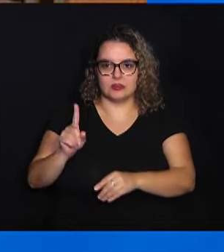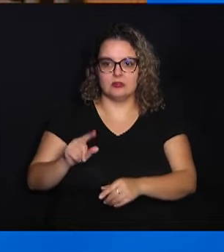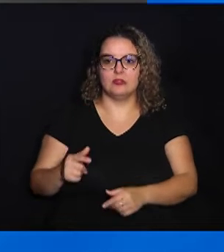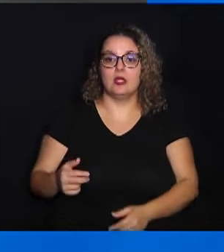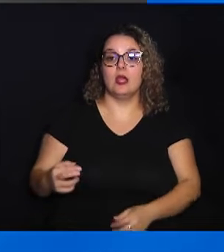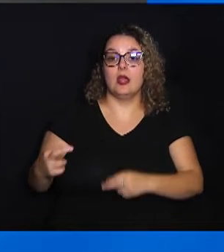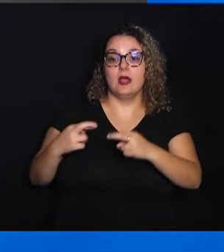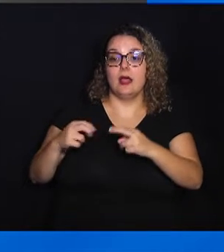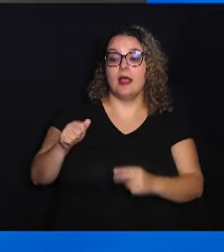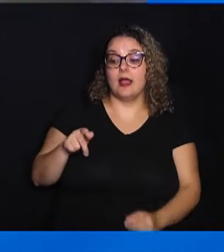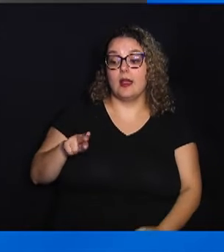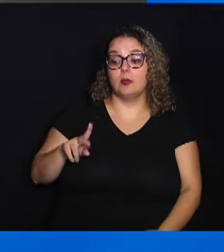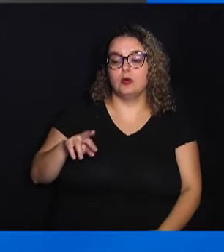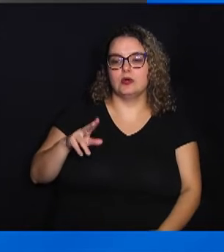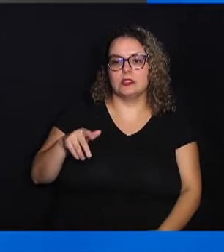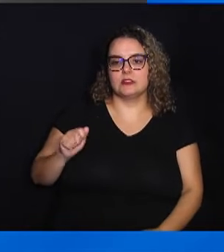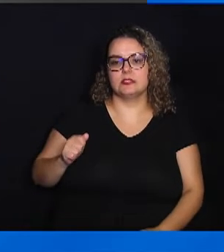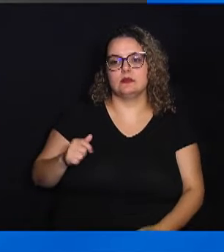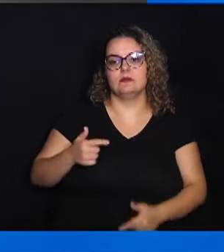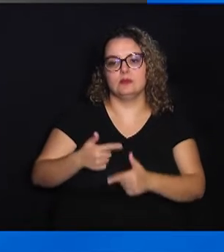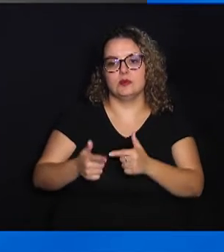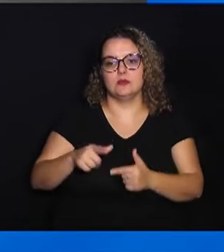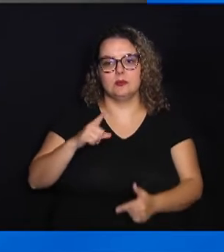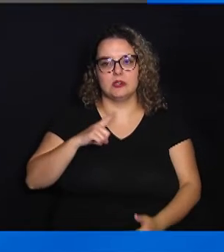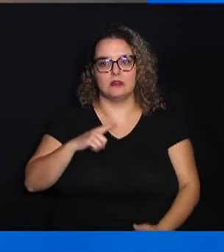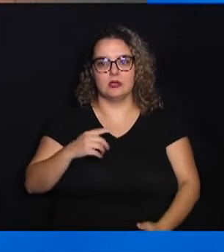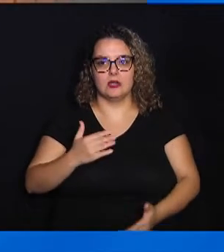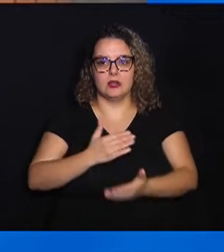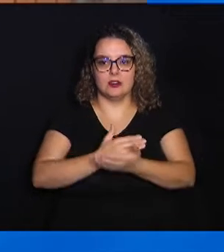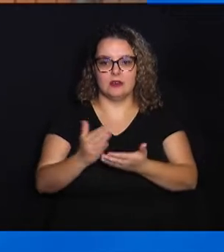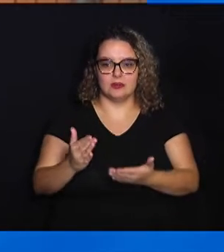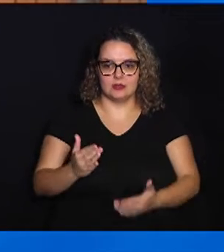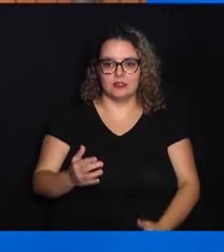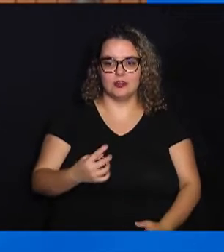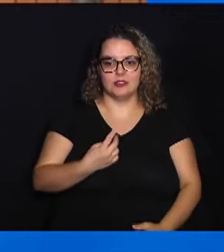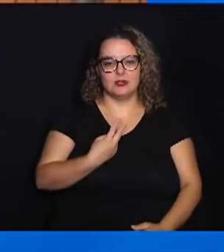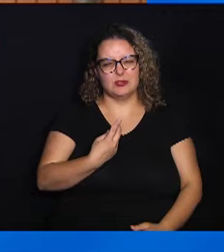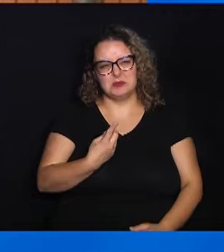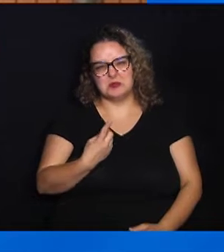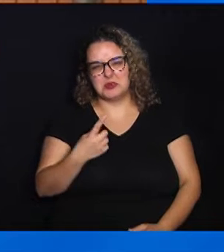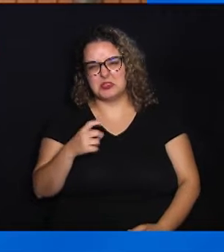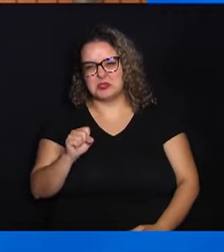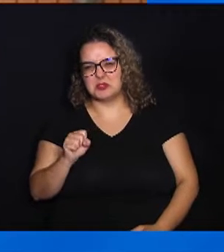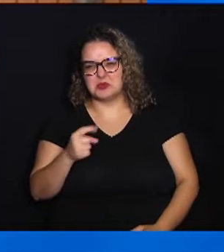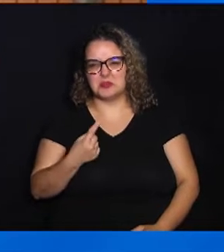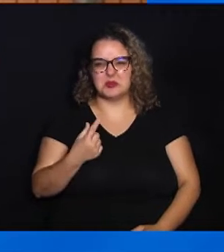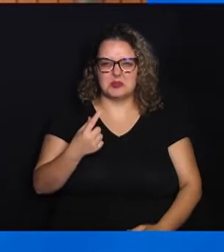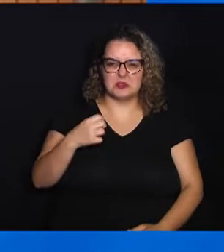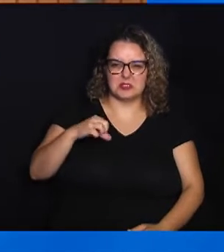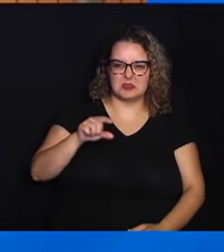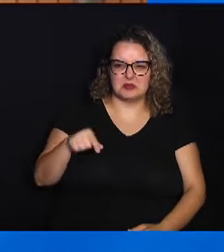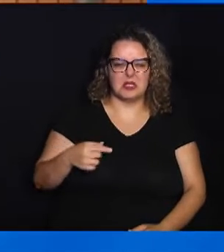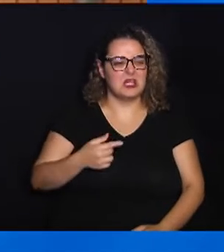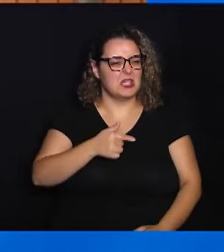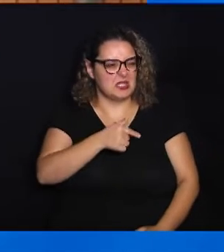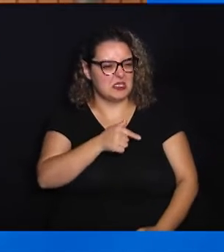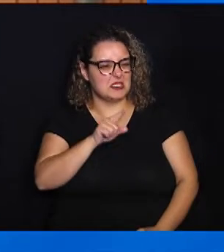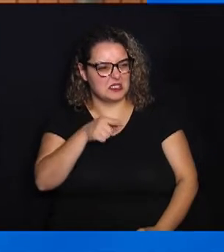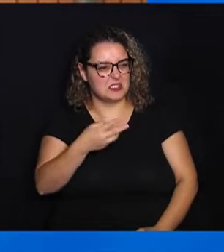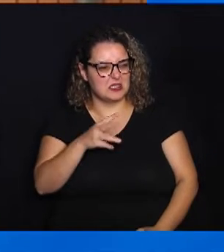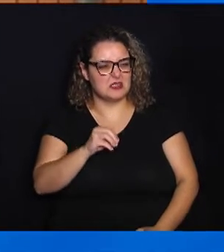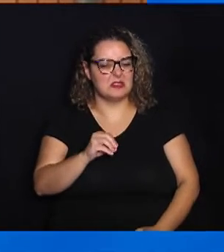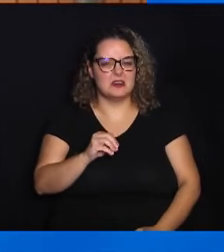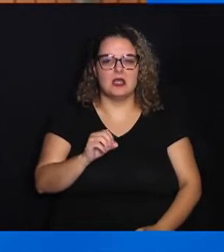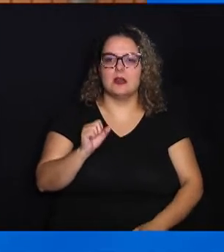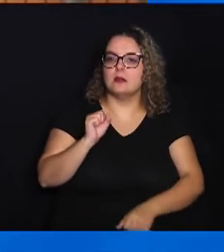Então, ela começou a apuração até mais ou menos, acho que era 18, 19 umas horas. 7h30, 7h30 parou, 7h30, né?